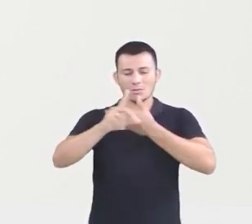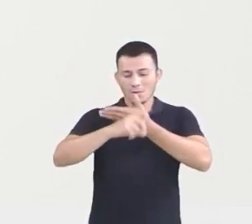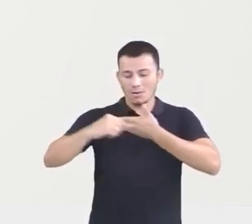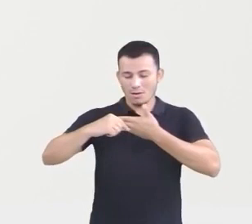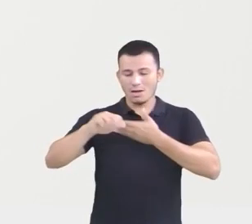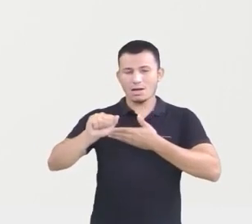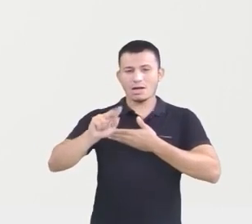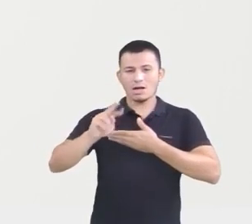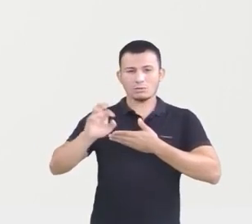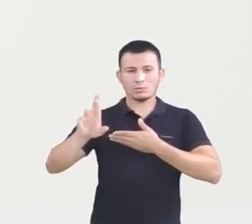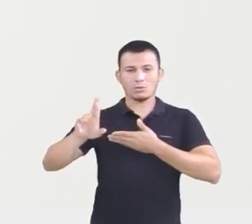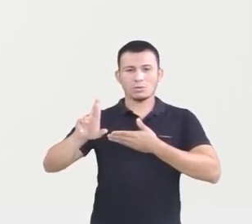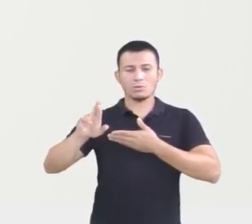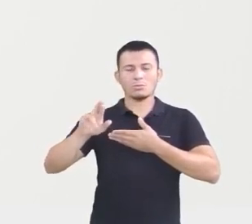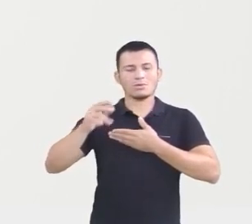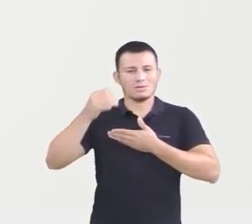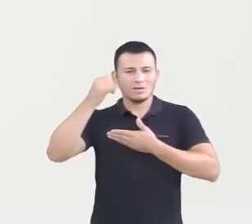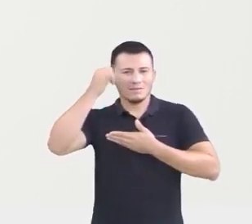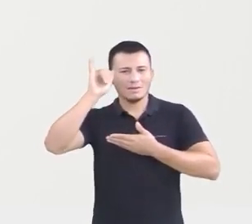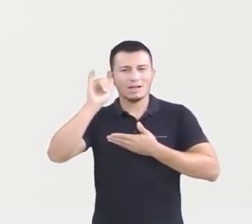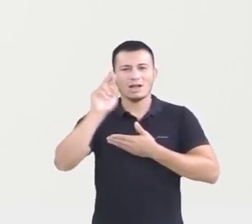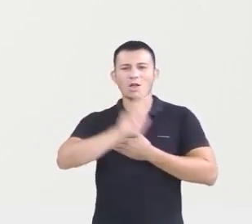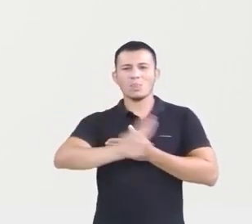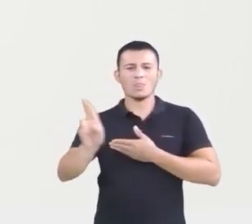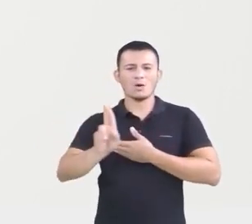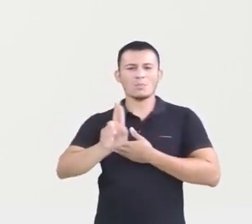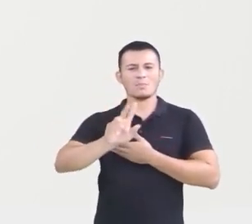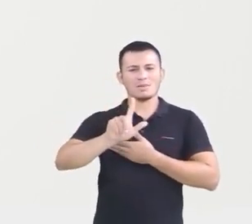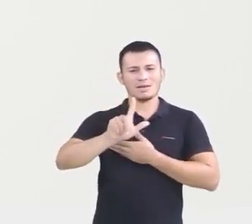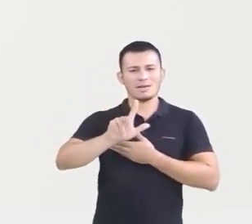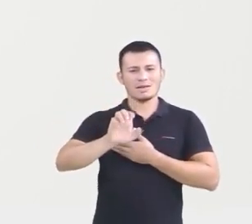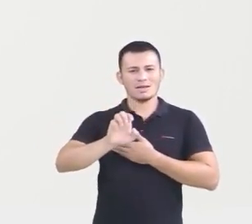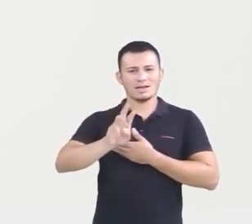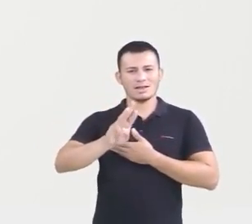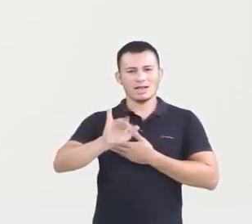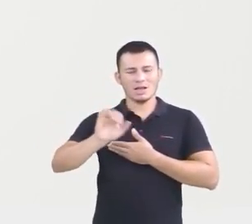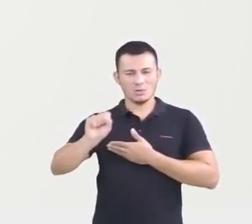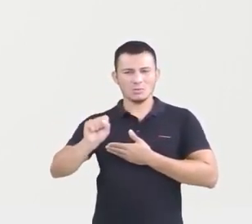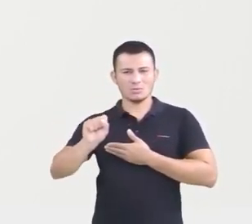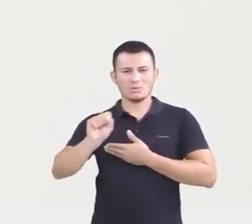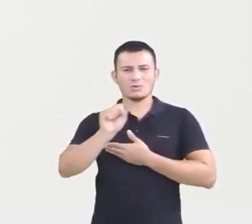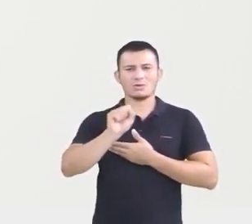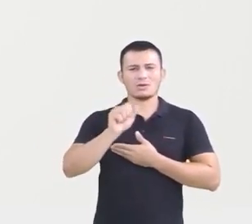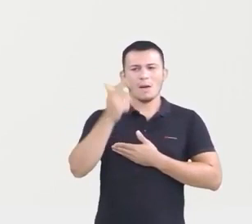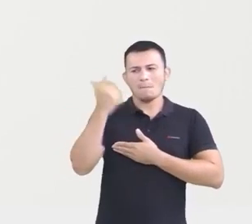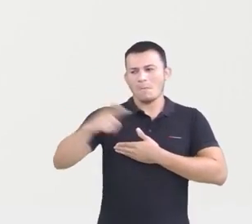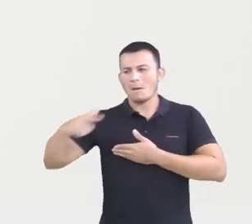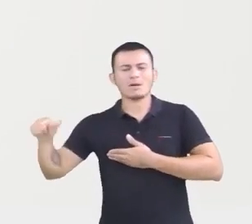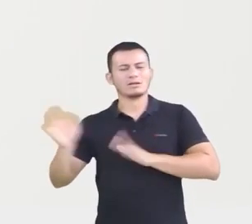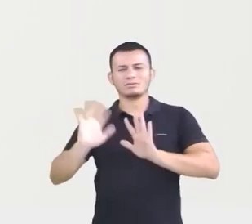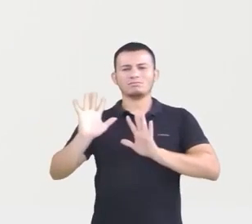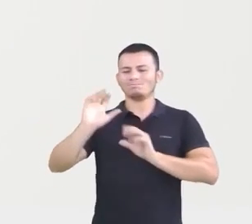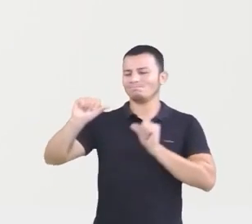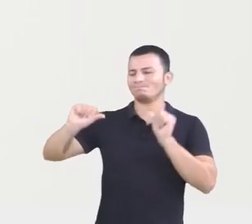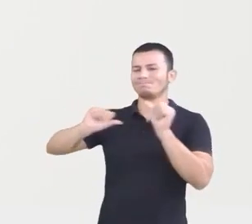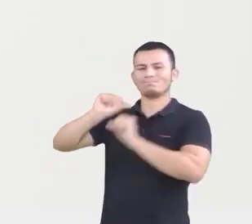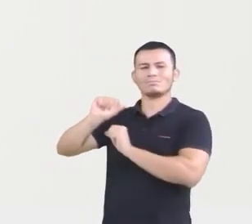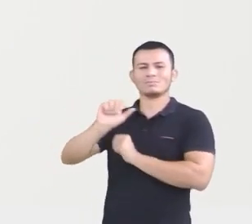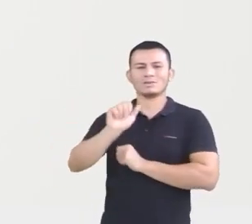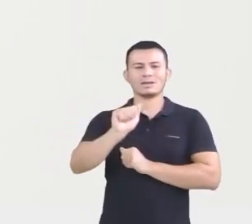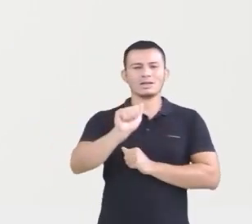Para evitar a repetição, em vez de colocar o nome dele novamente, se colocou o autor.